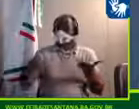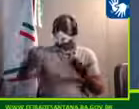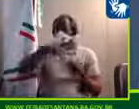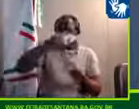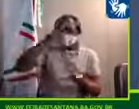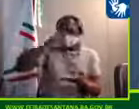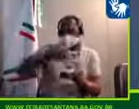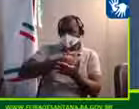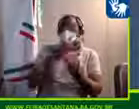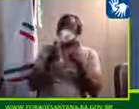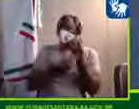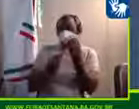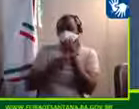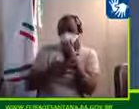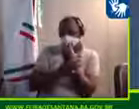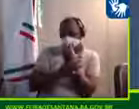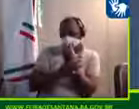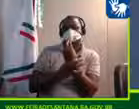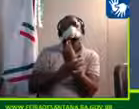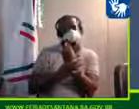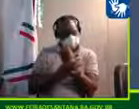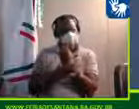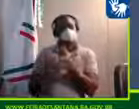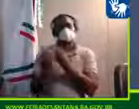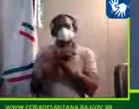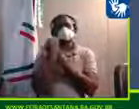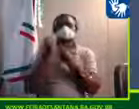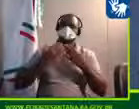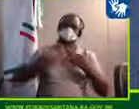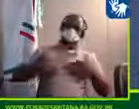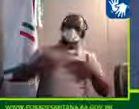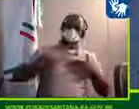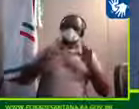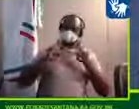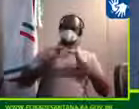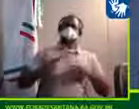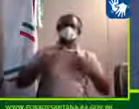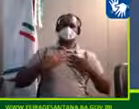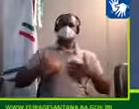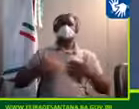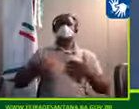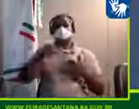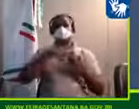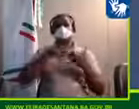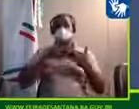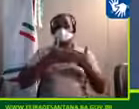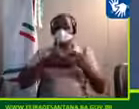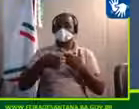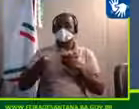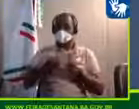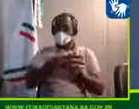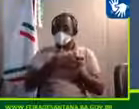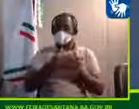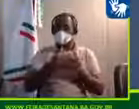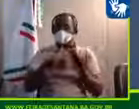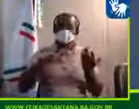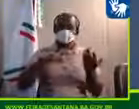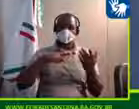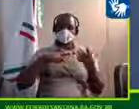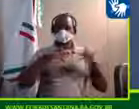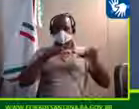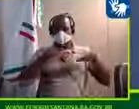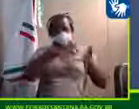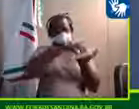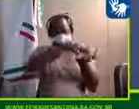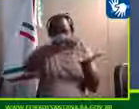com segurança, foram tomadas de forma tranquila, volta-se ao funcionamento de unidades do comércio e